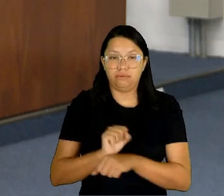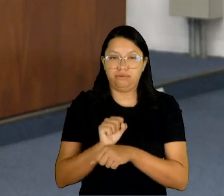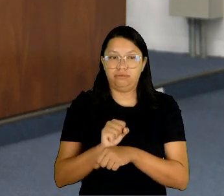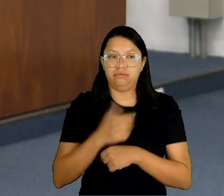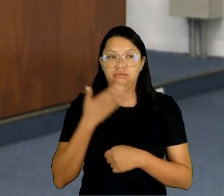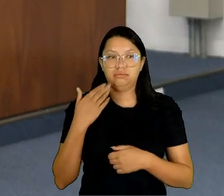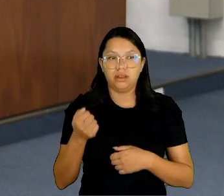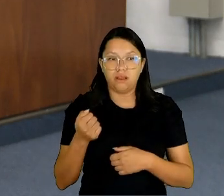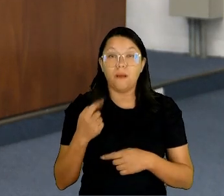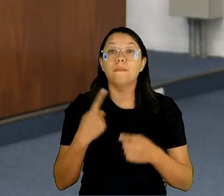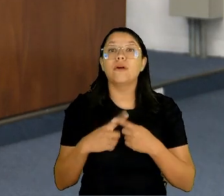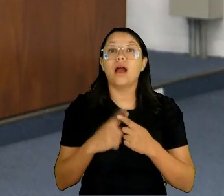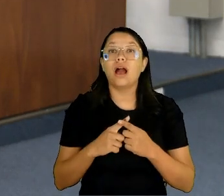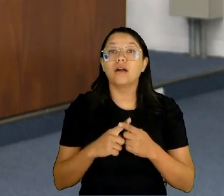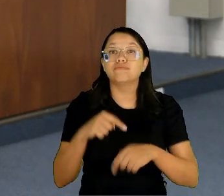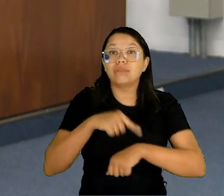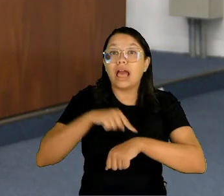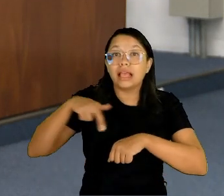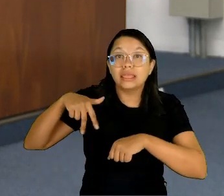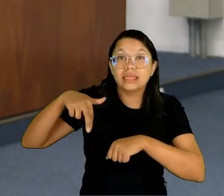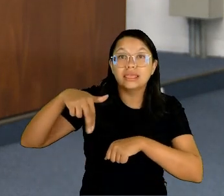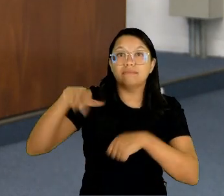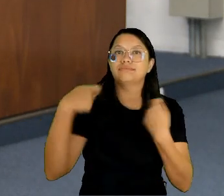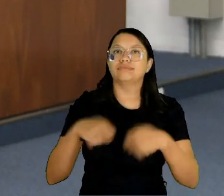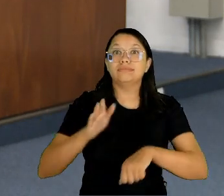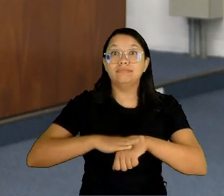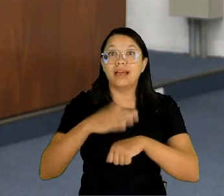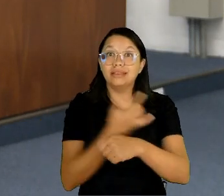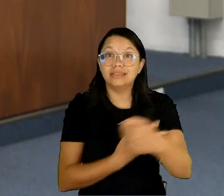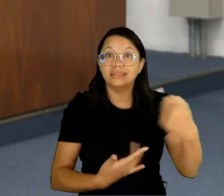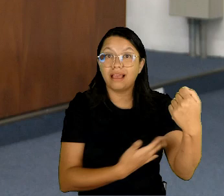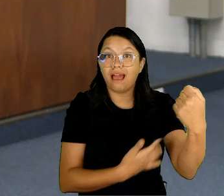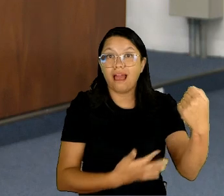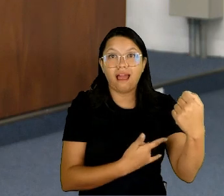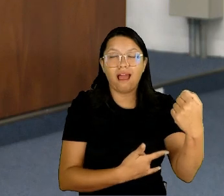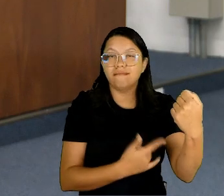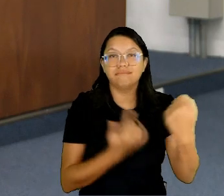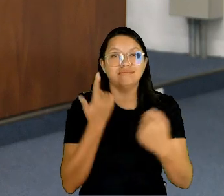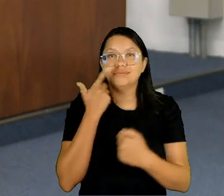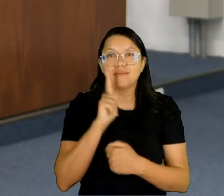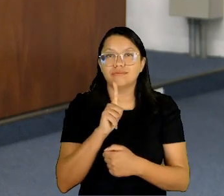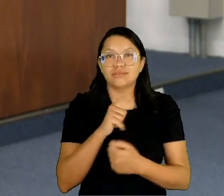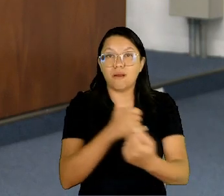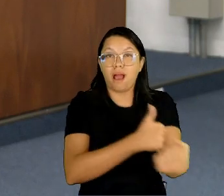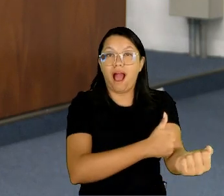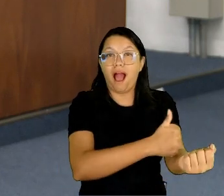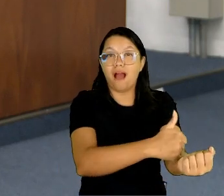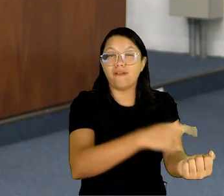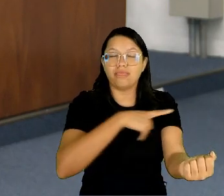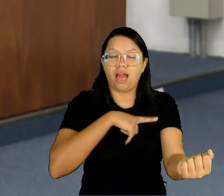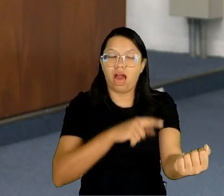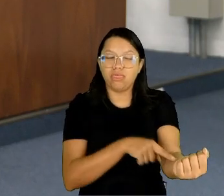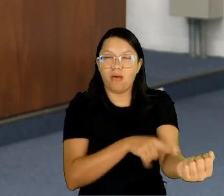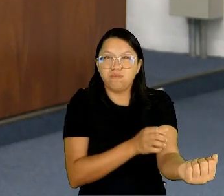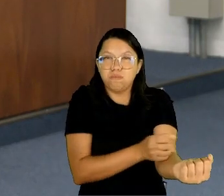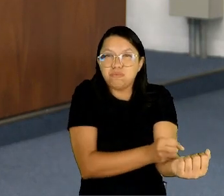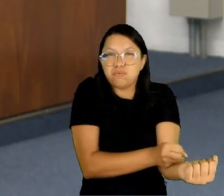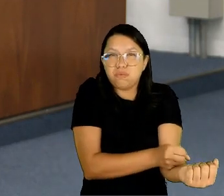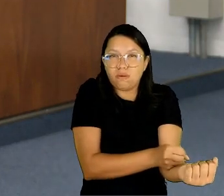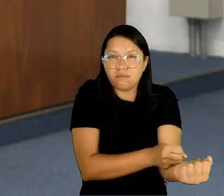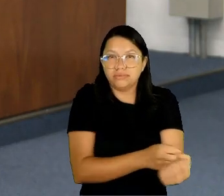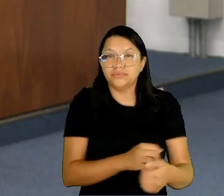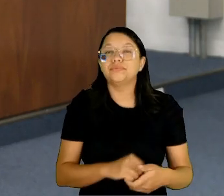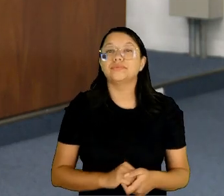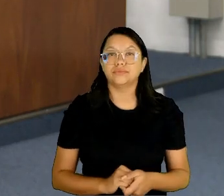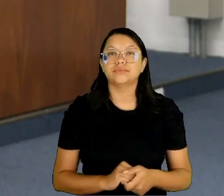melhora. Porque quando ele andou, ele precisou de mais sangue, que não foi possível transpor essa obstrução que ele tinha, e aí o paciente acaba